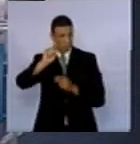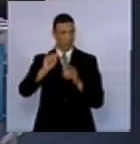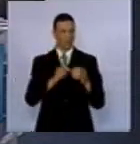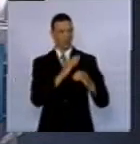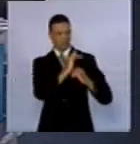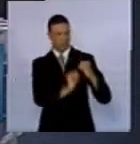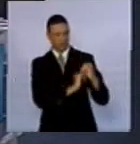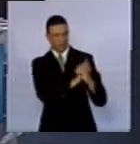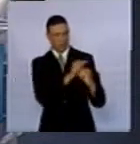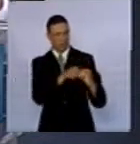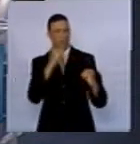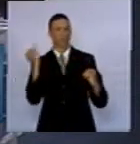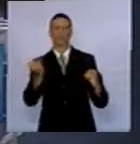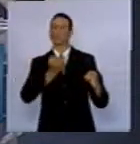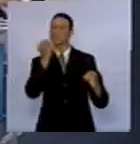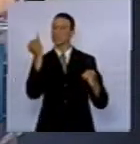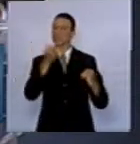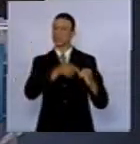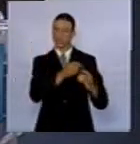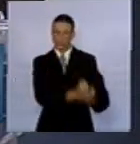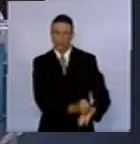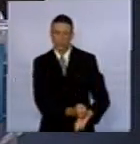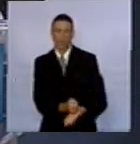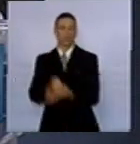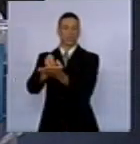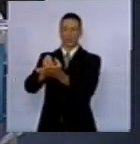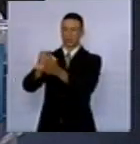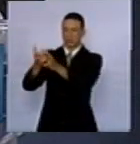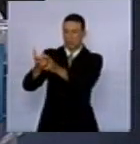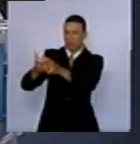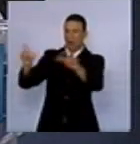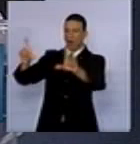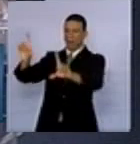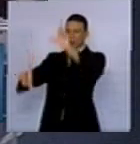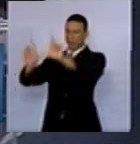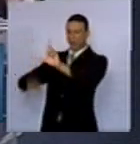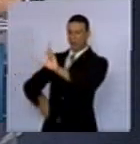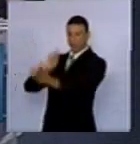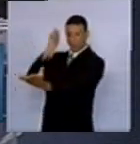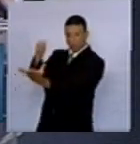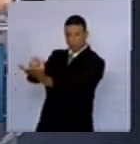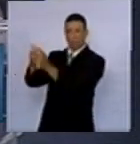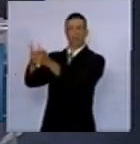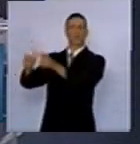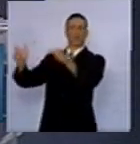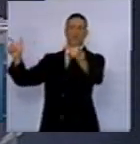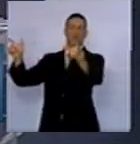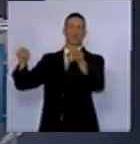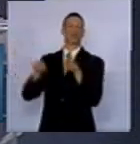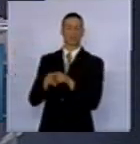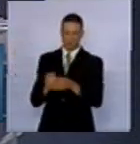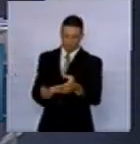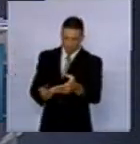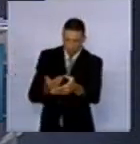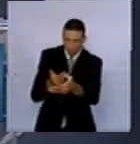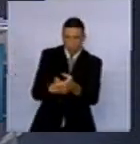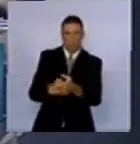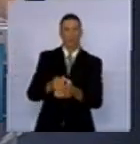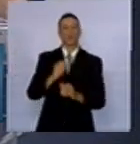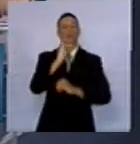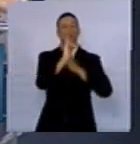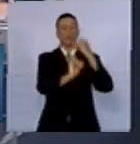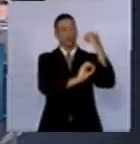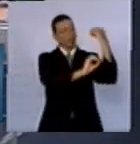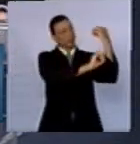importante propulsora impulsionadora do crescimento de televisão por assinatura em breve nós vamos ter também banda